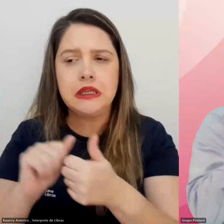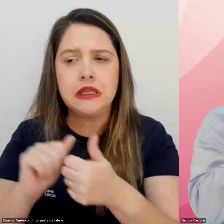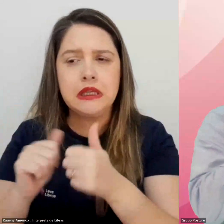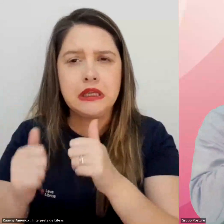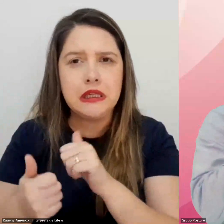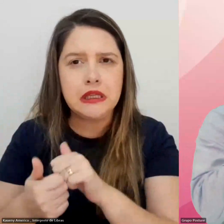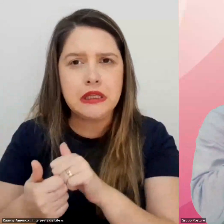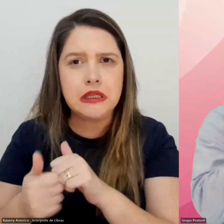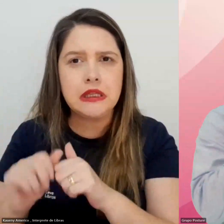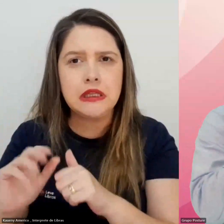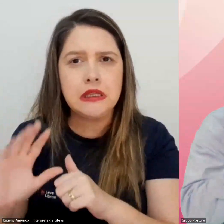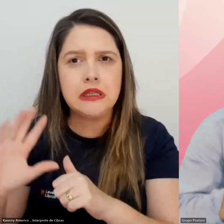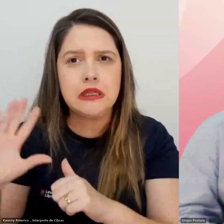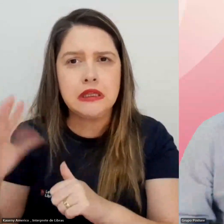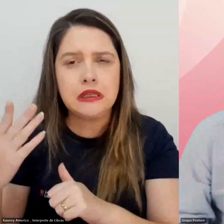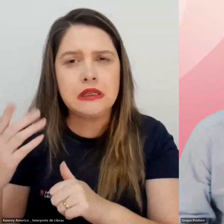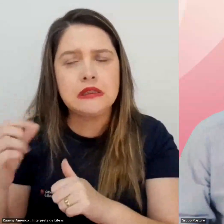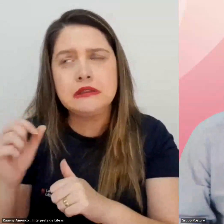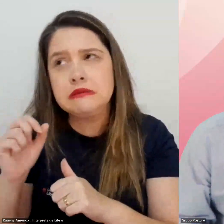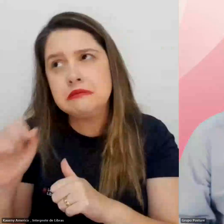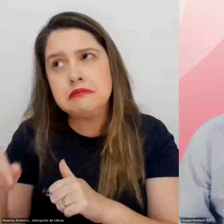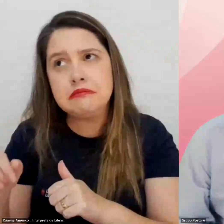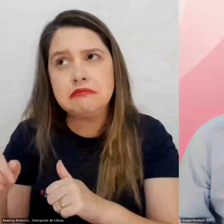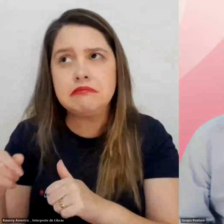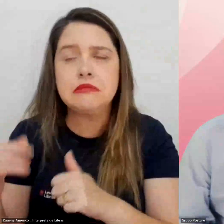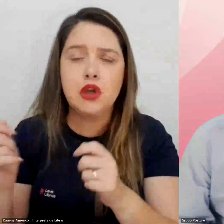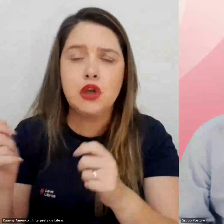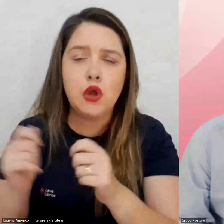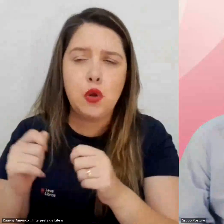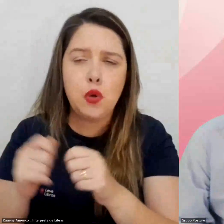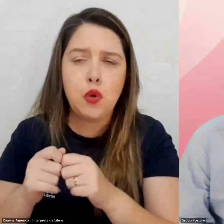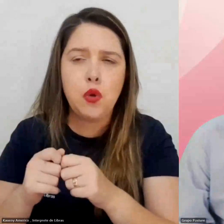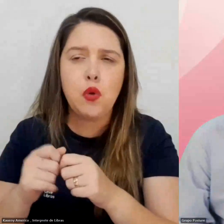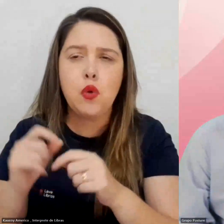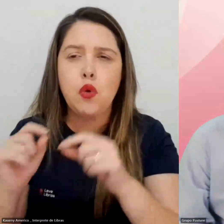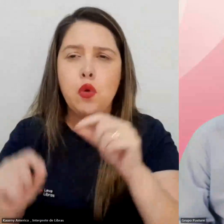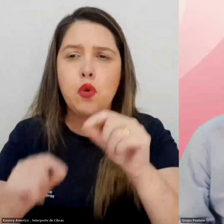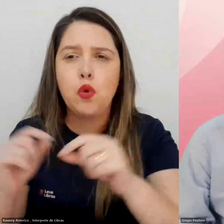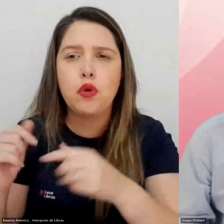eu fico assim, isso é bom, não é bom, que tem que fazer?